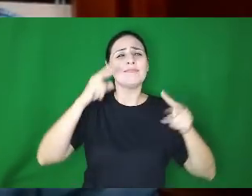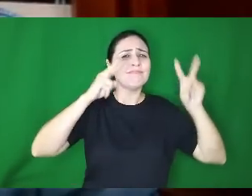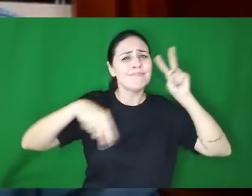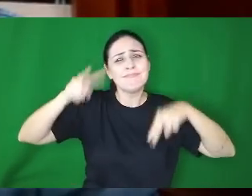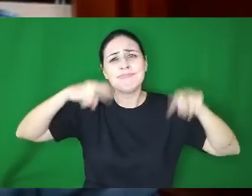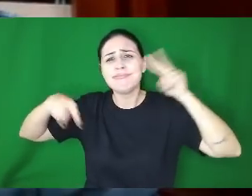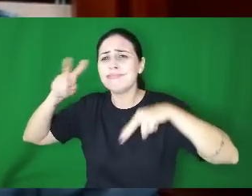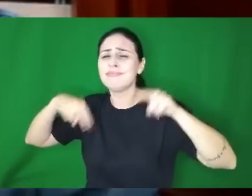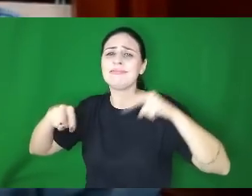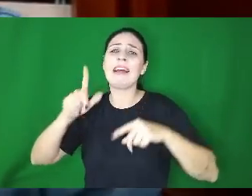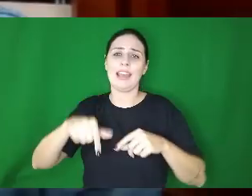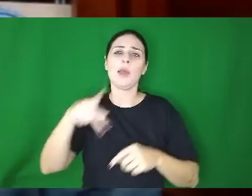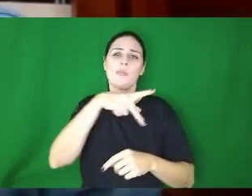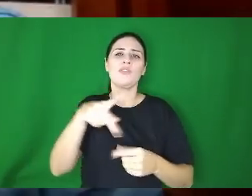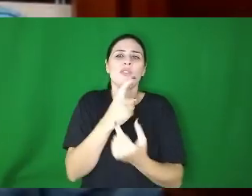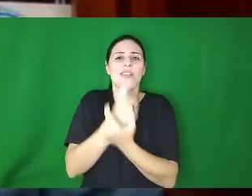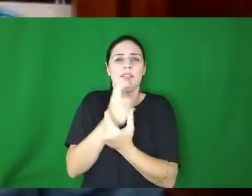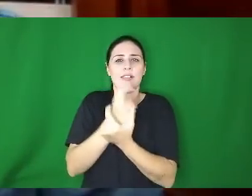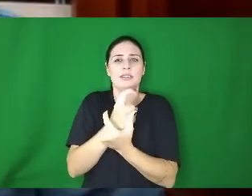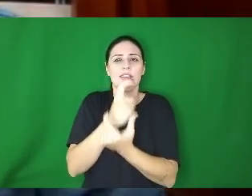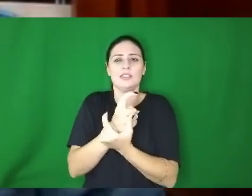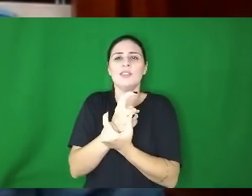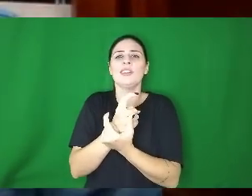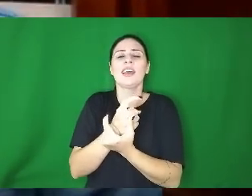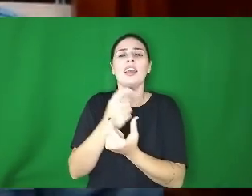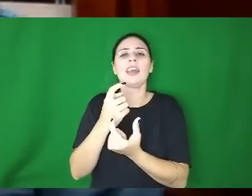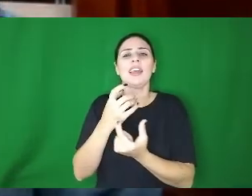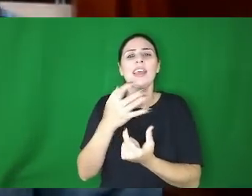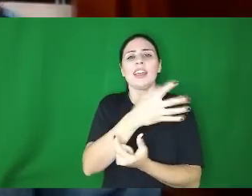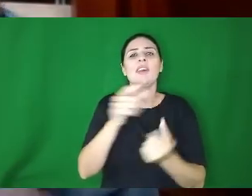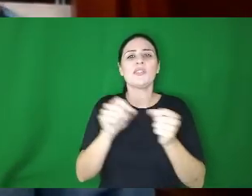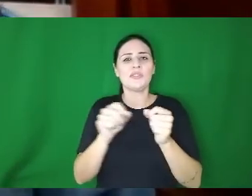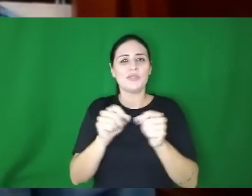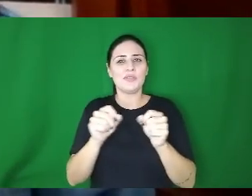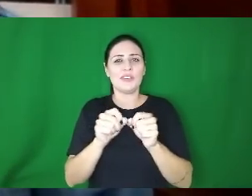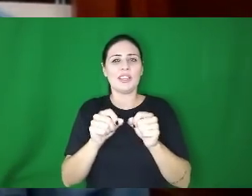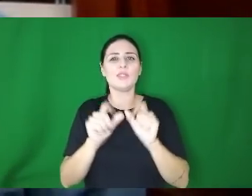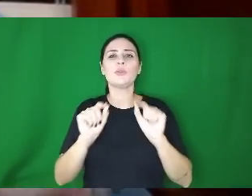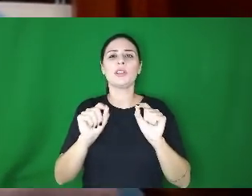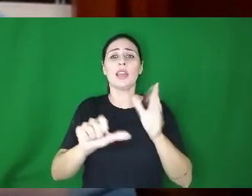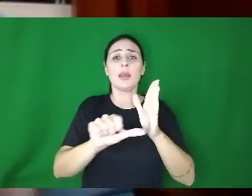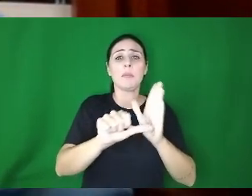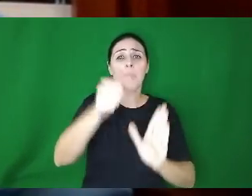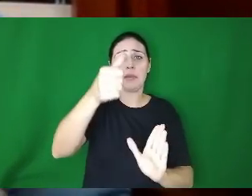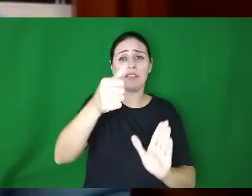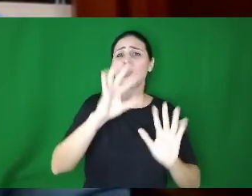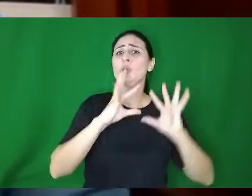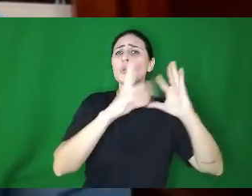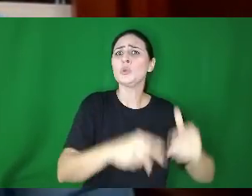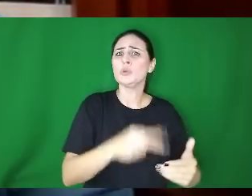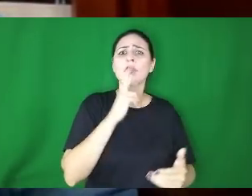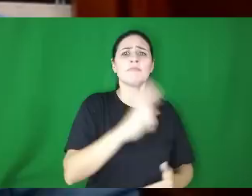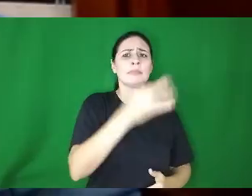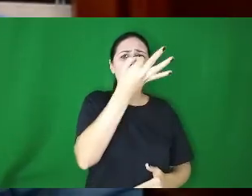continuar insistindo. E talvez um vídeo mostrando para eles, olha, nós nós não estamos avaliando para dar nota, nós